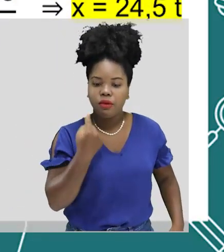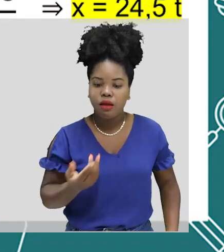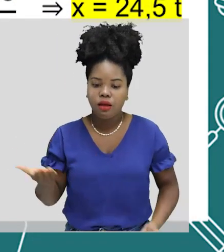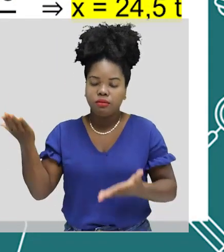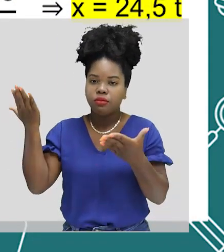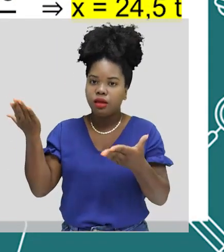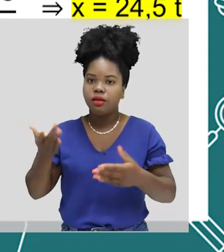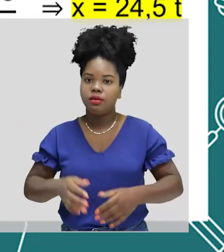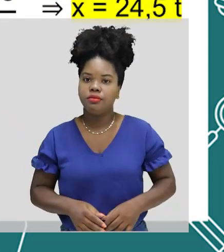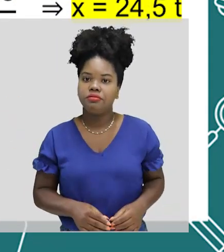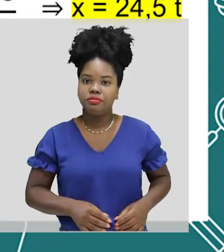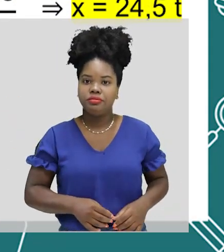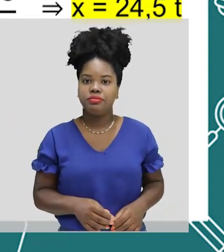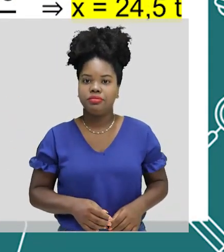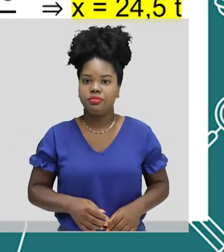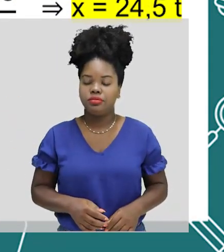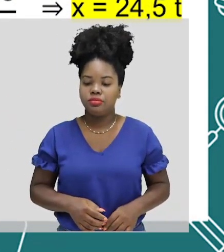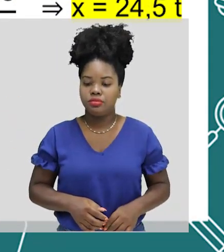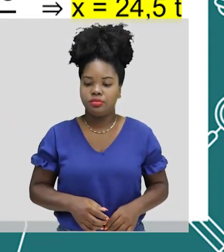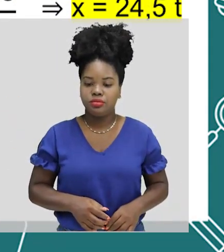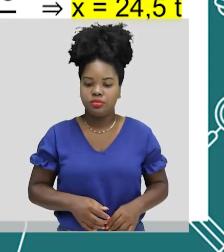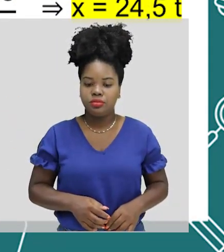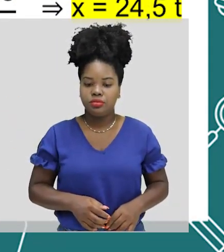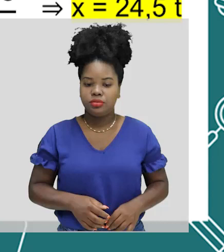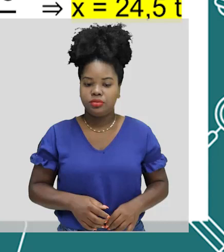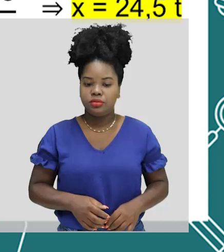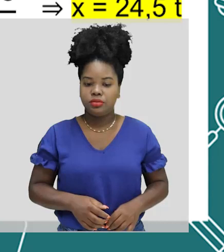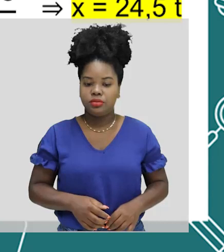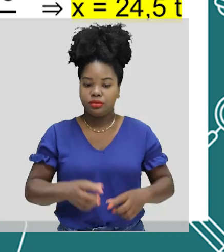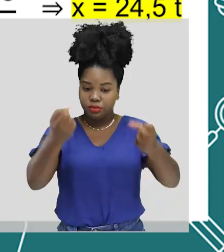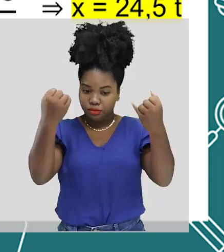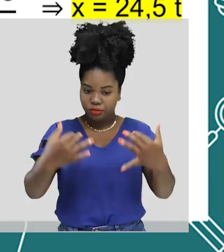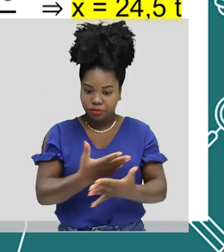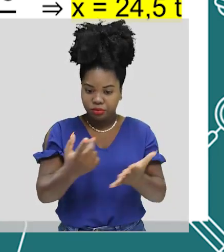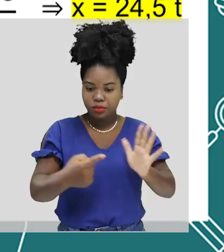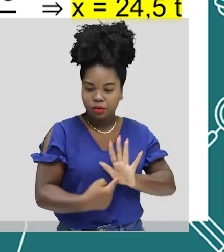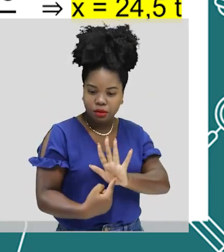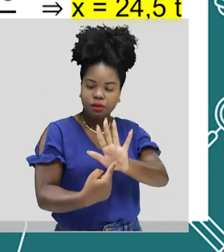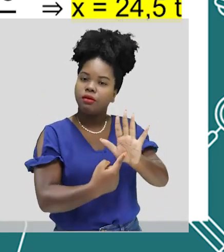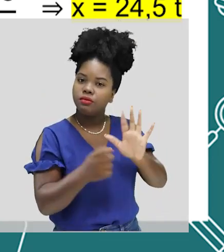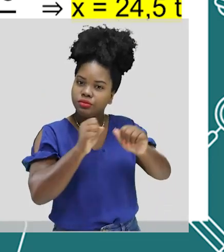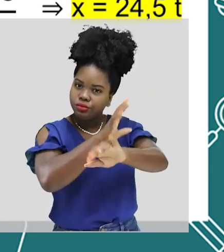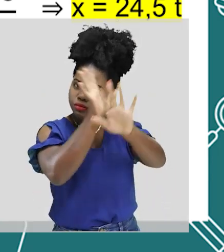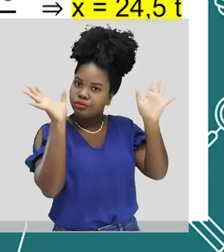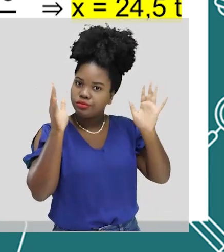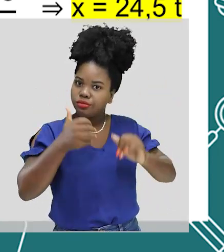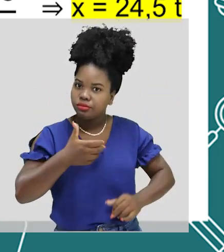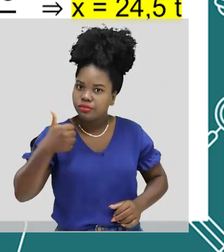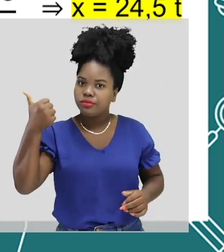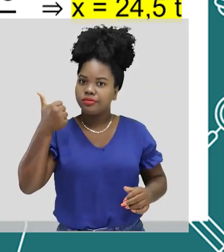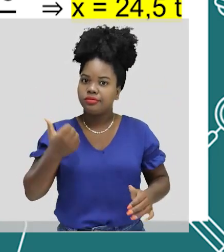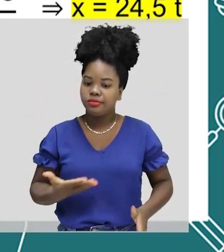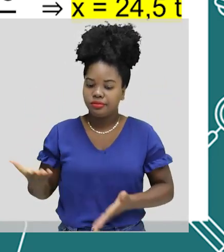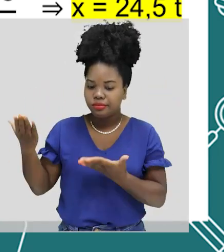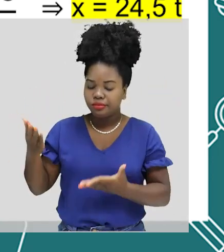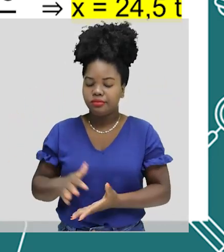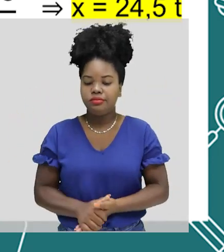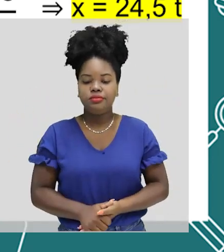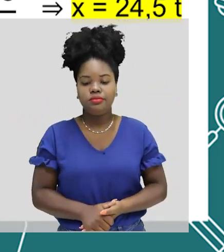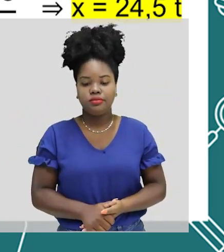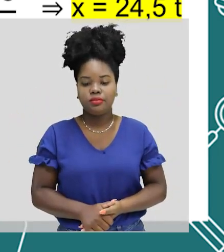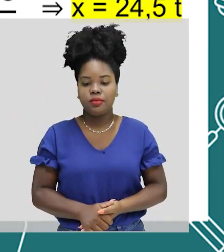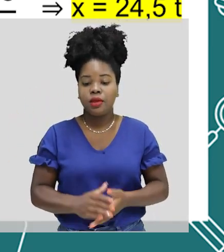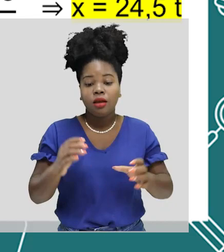certo, essas substâncias. É o que nós estamos aqui mostrando, ó, nessa próxima tela. Então, eu